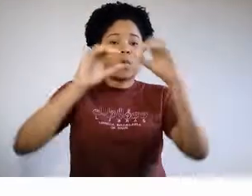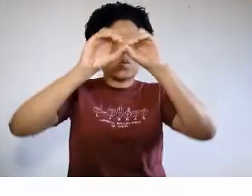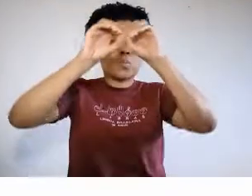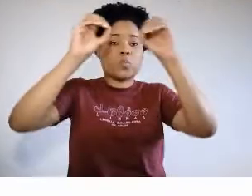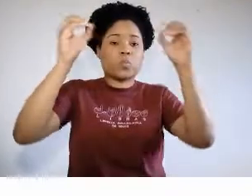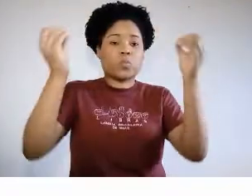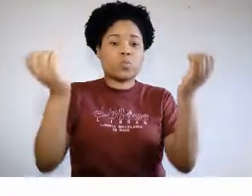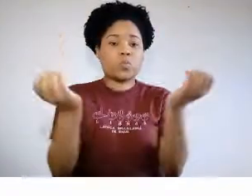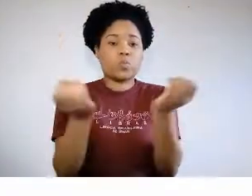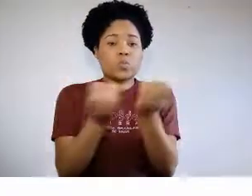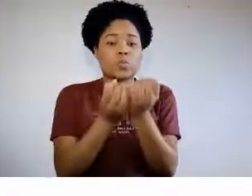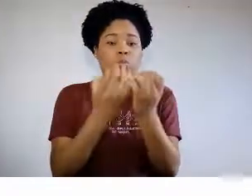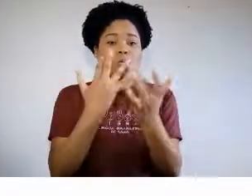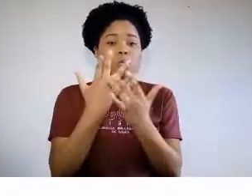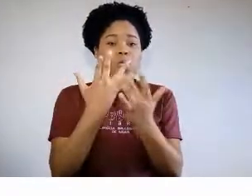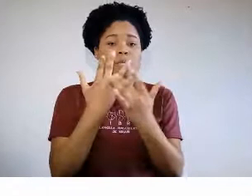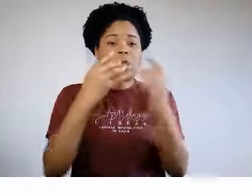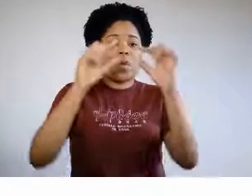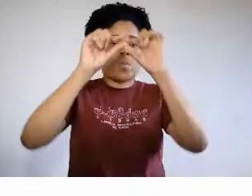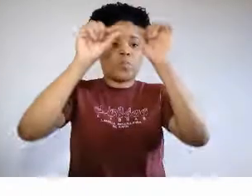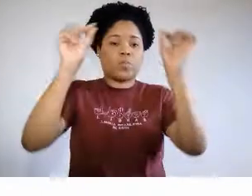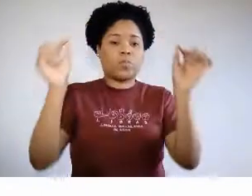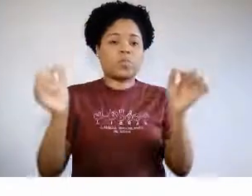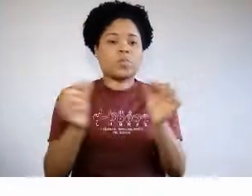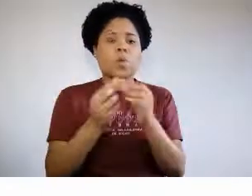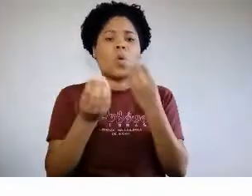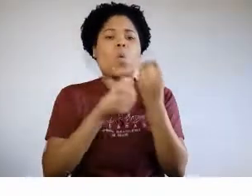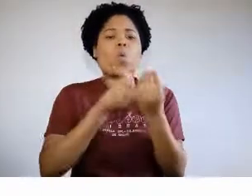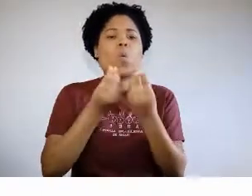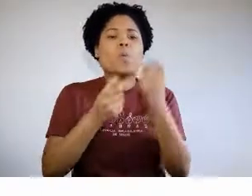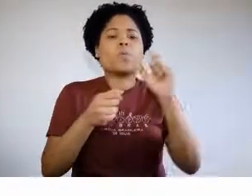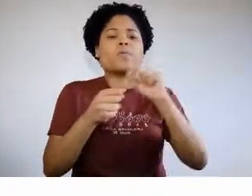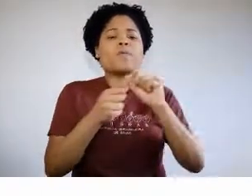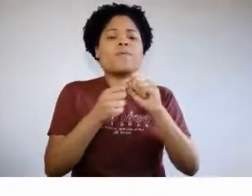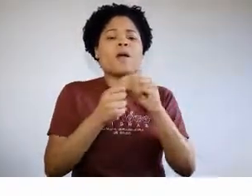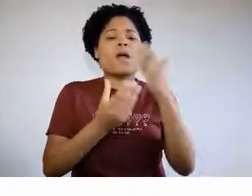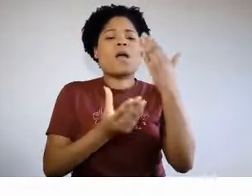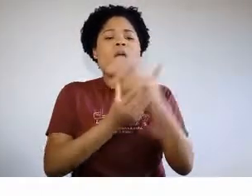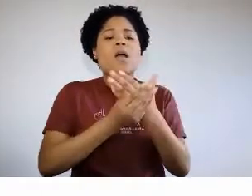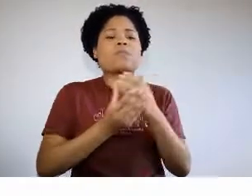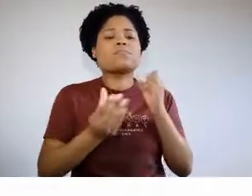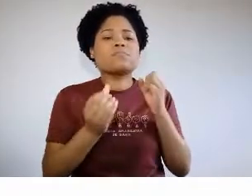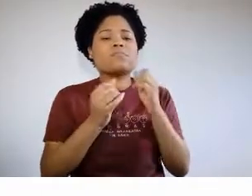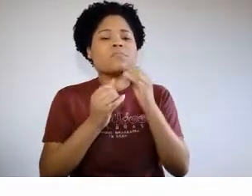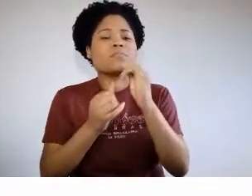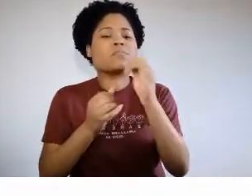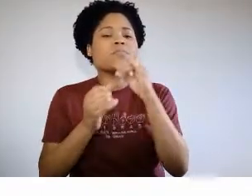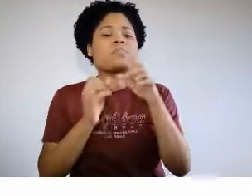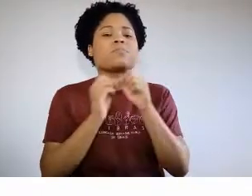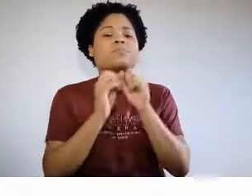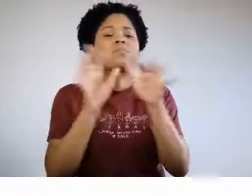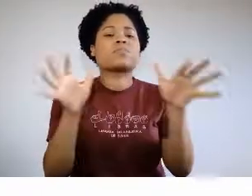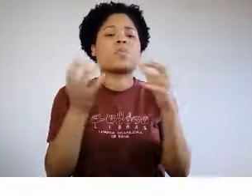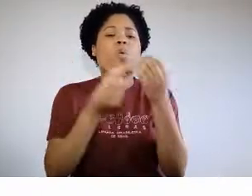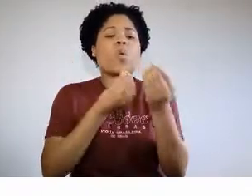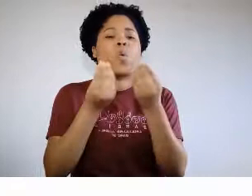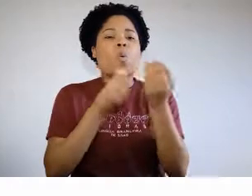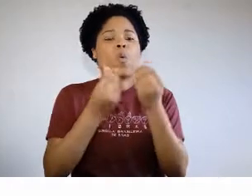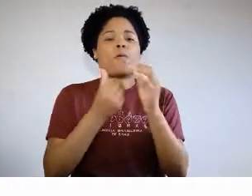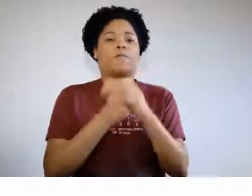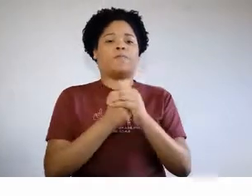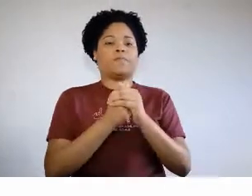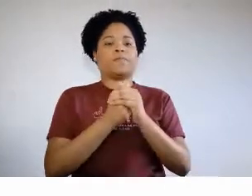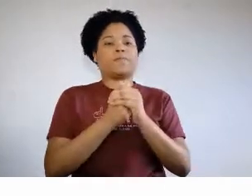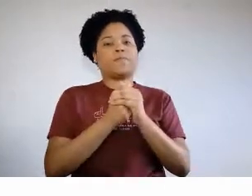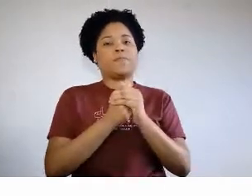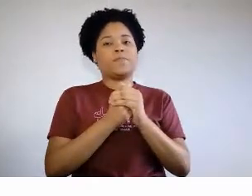desenho, né, da topologia em anel é dessa forma aqui. Como que é feita a entrega dos dados? A entrega dos dados